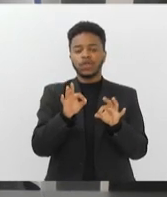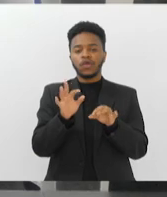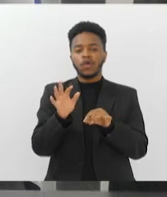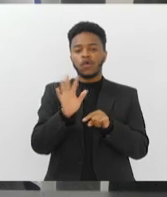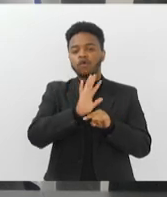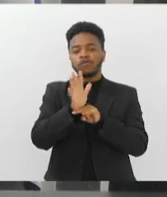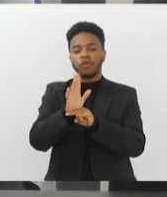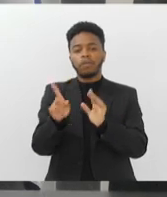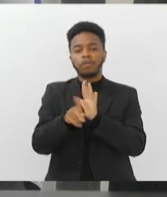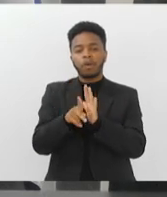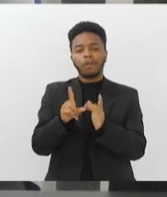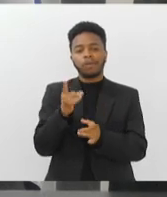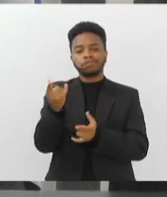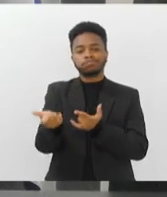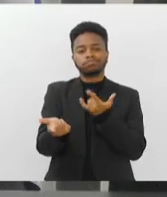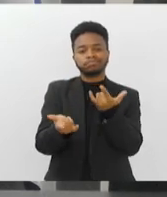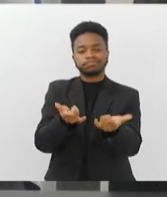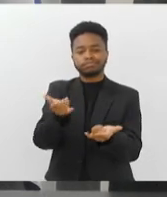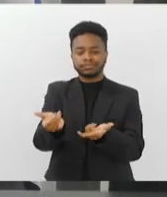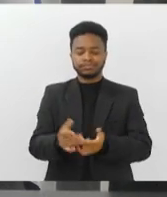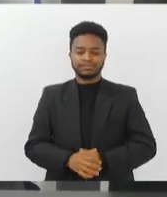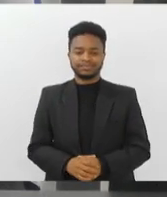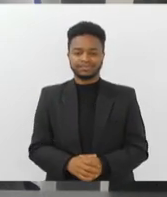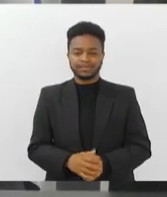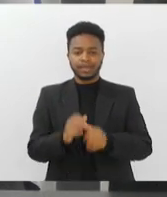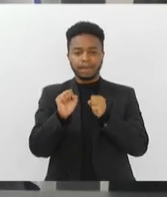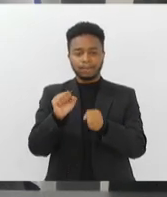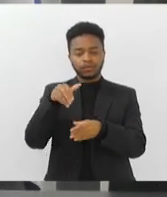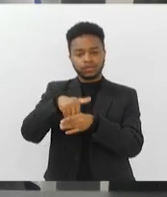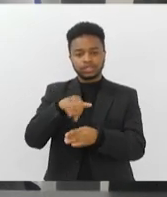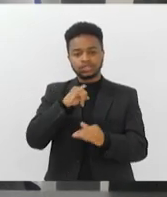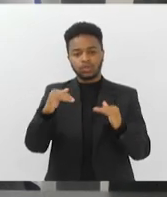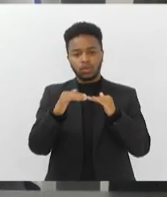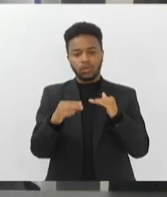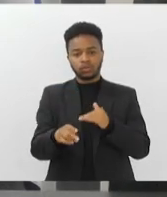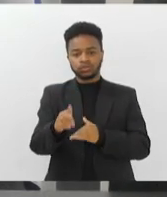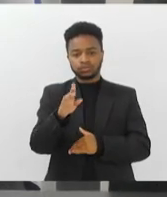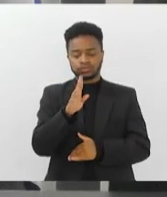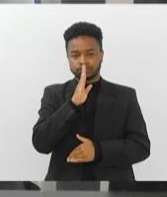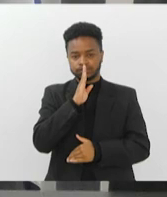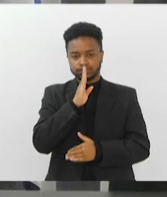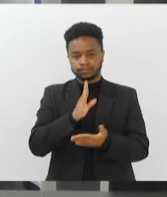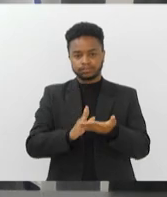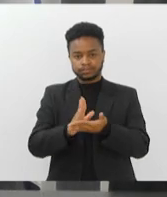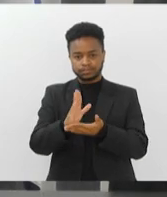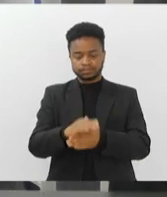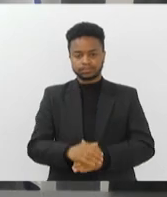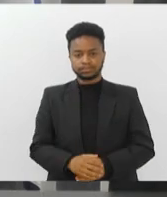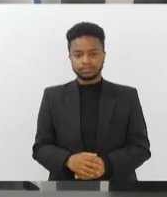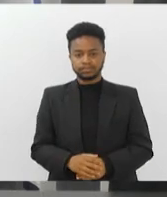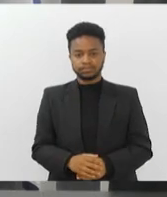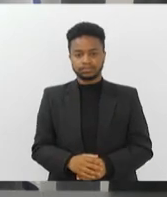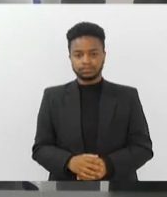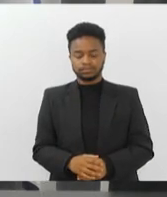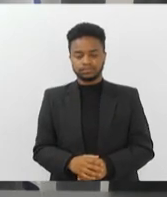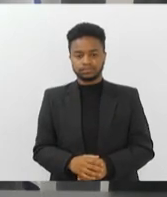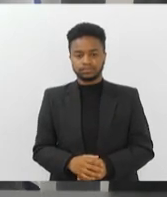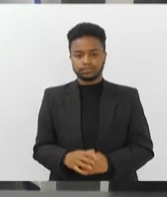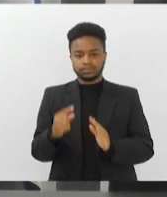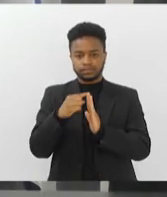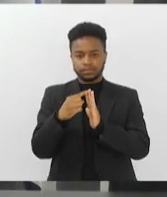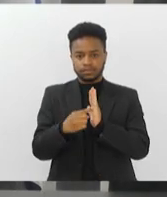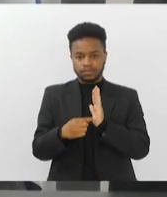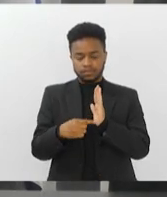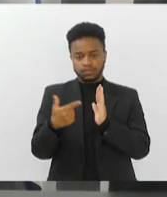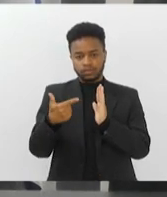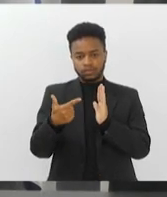bom. Tá valendo. Então, em votação, senhores que aprovam o novo parecer, permaneçam como estão, aprovado. Item 12 da